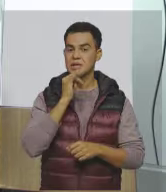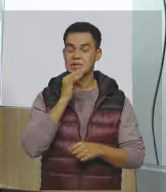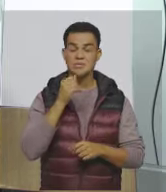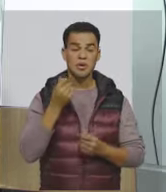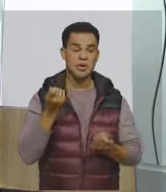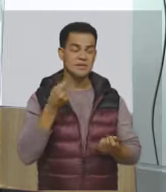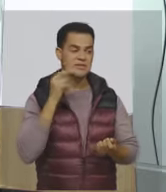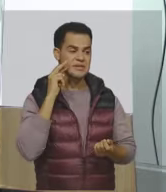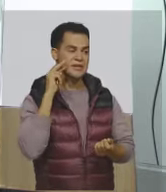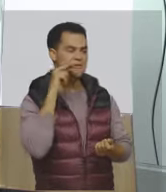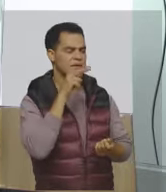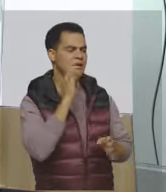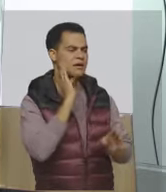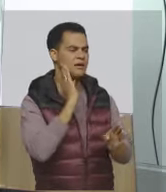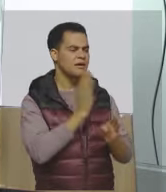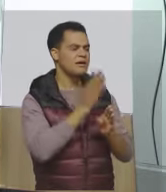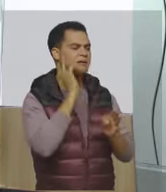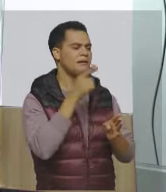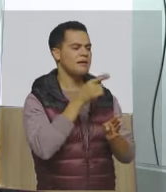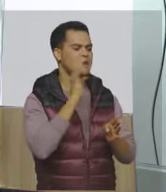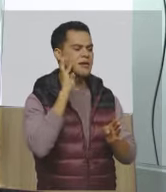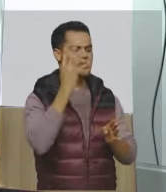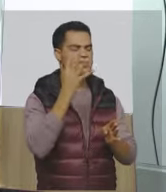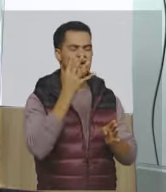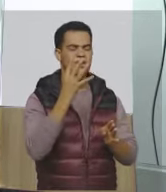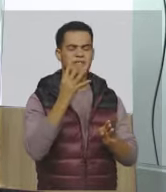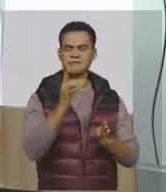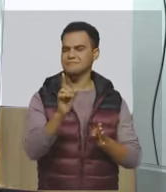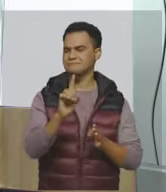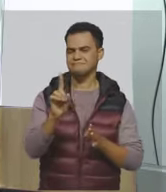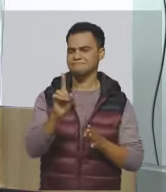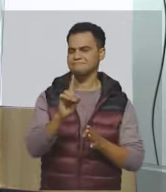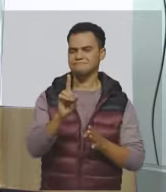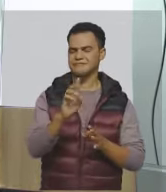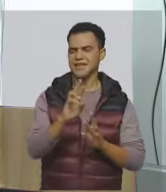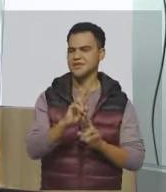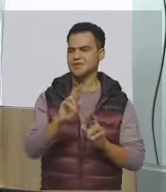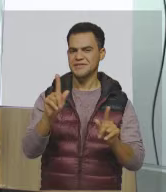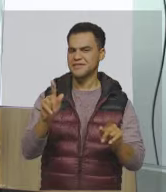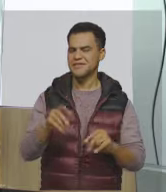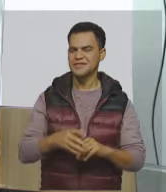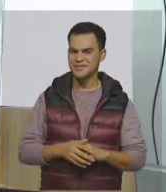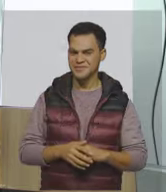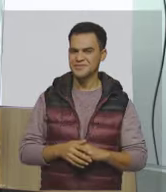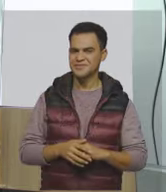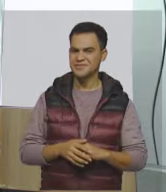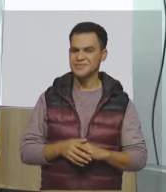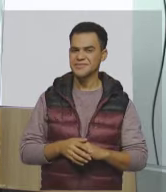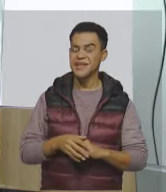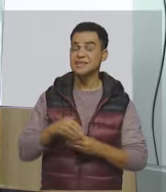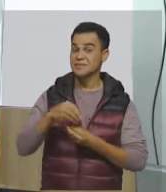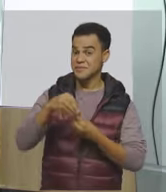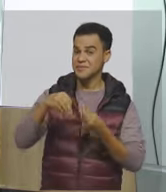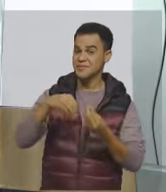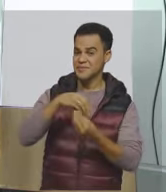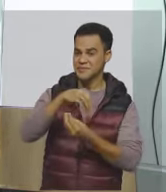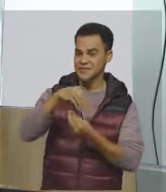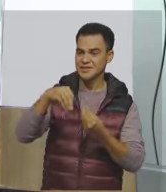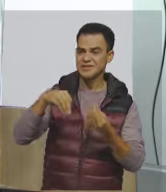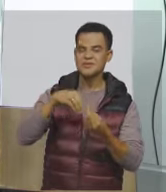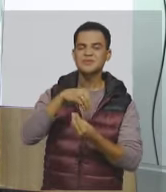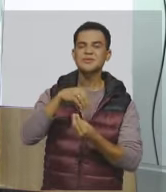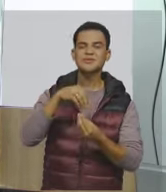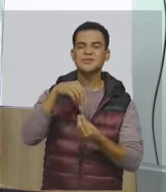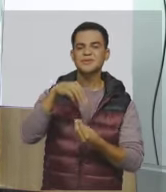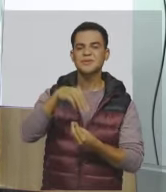tipo de associação e já resolve aplicando as fórmulas. Não, na associação mista, a gente começa a ter